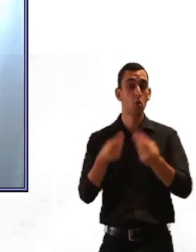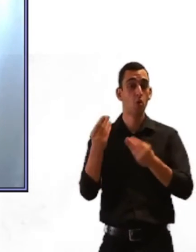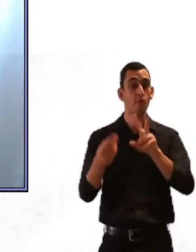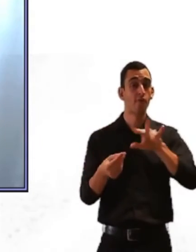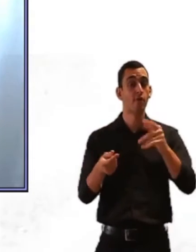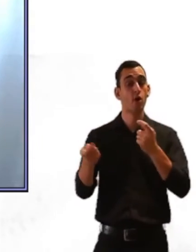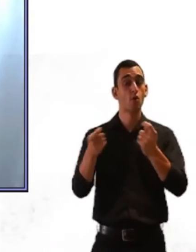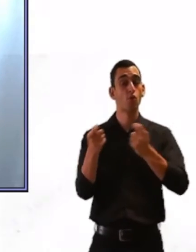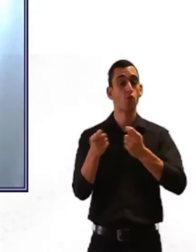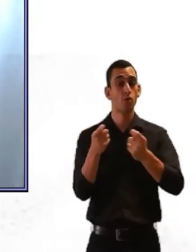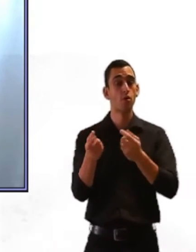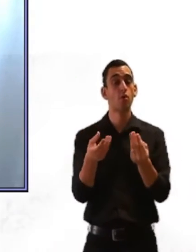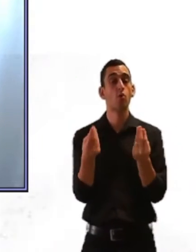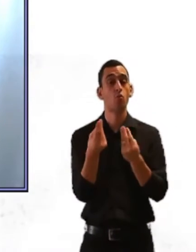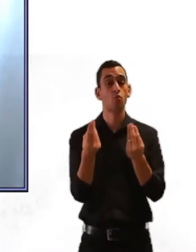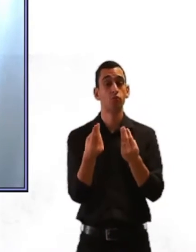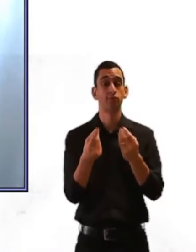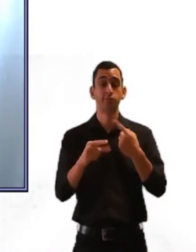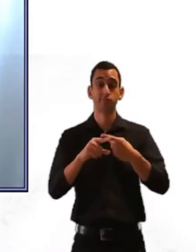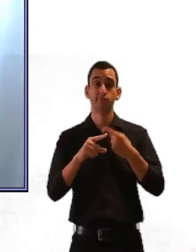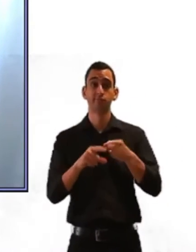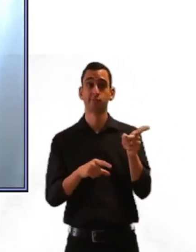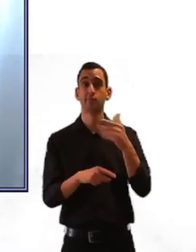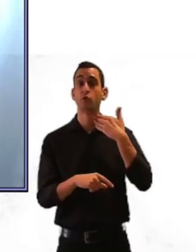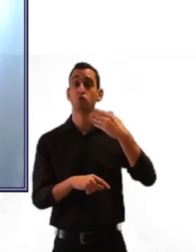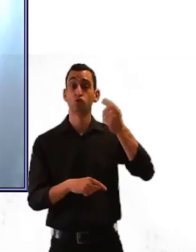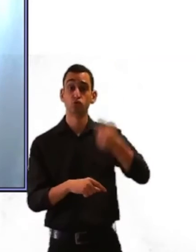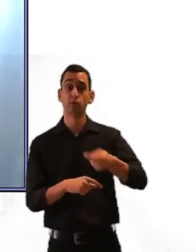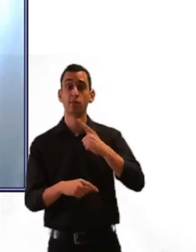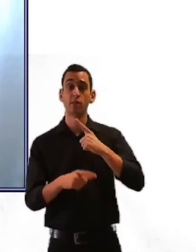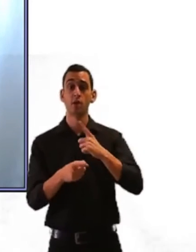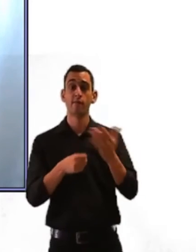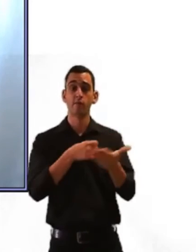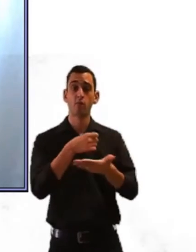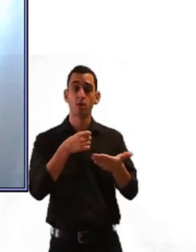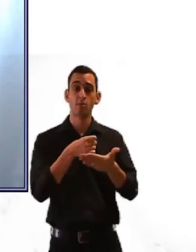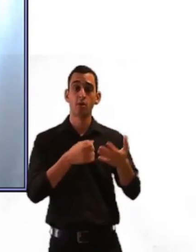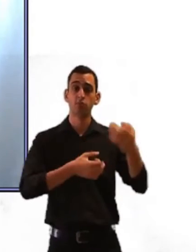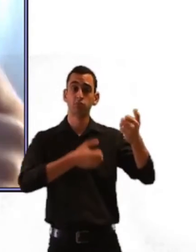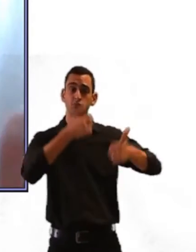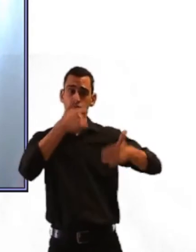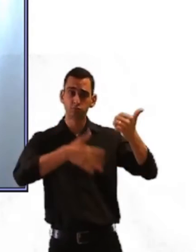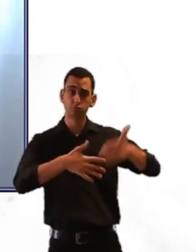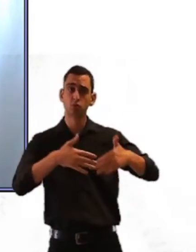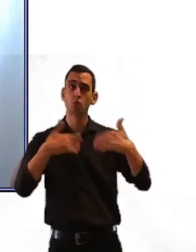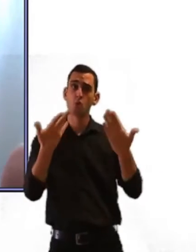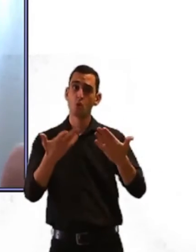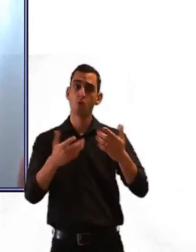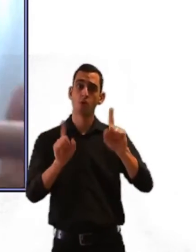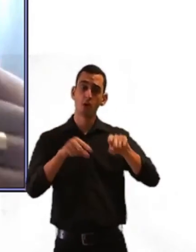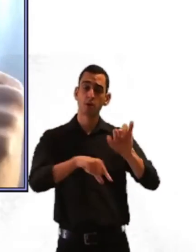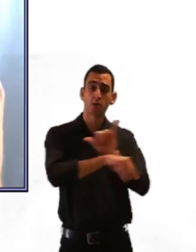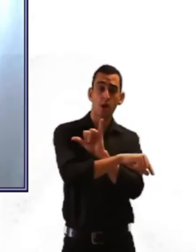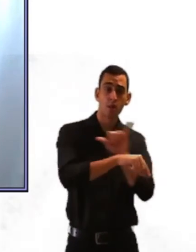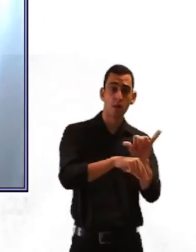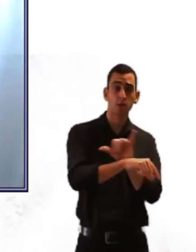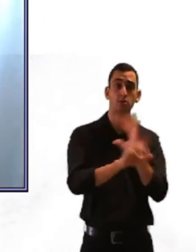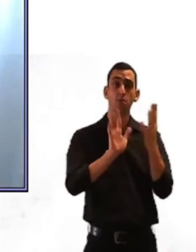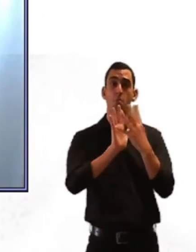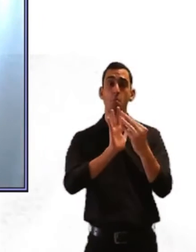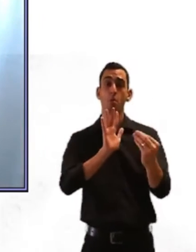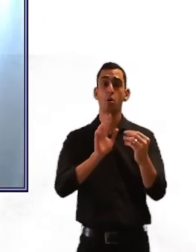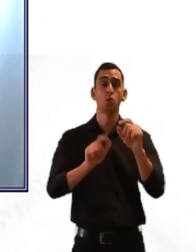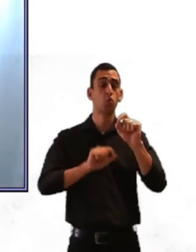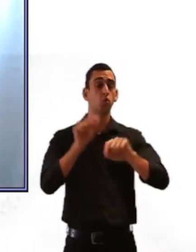judicial? O juiz utilizou ali um fundamento X, mas na verdade o que está por detrás disso é uma ideologia, é uma estratégia, é